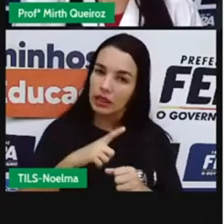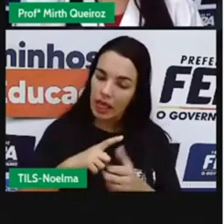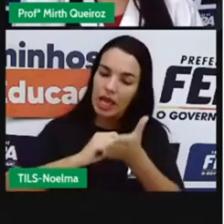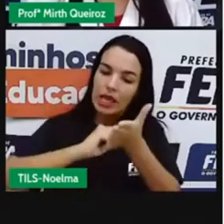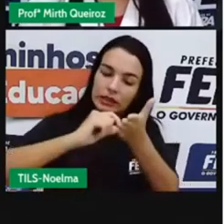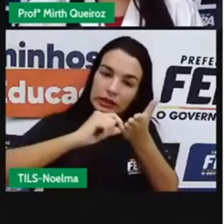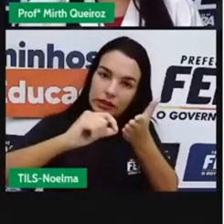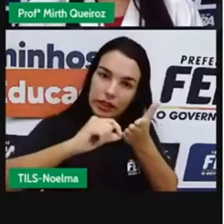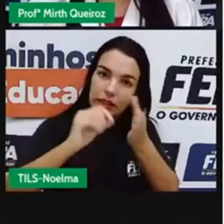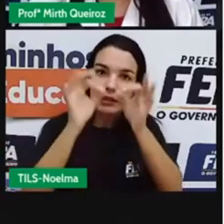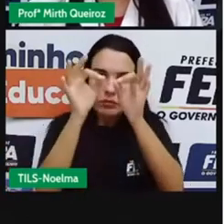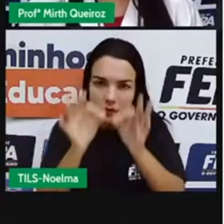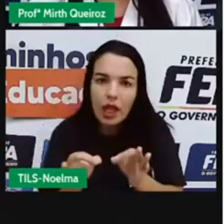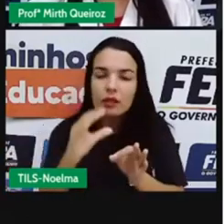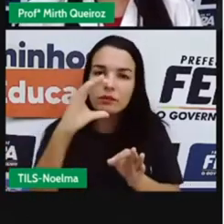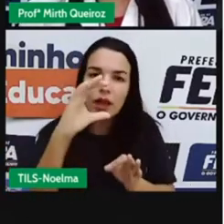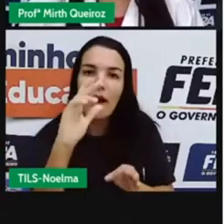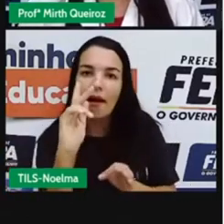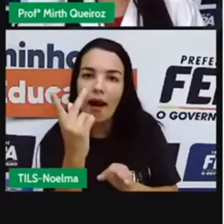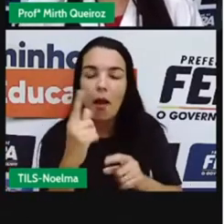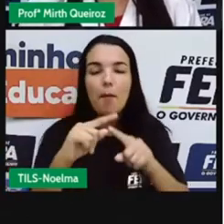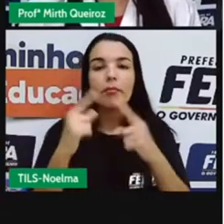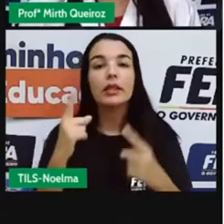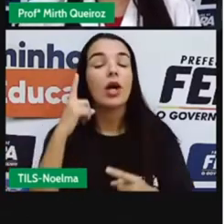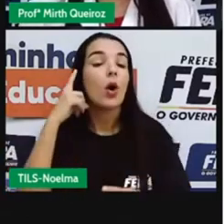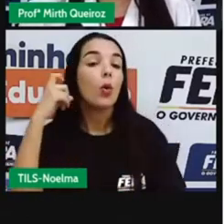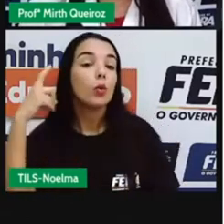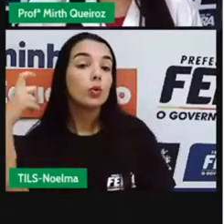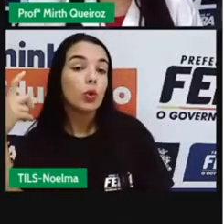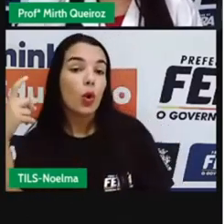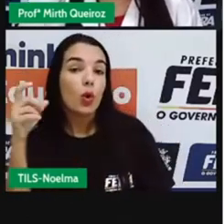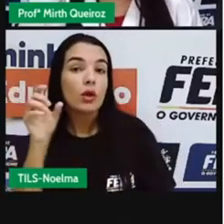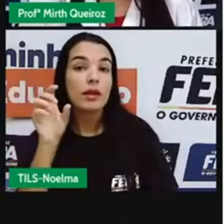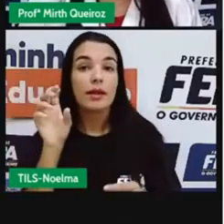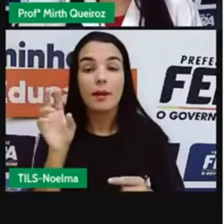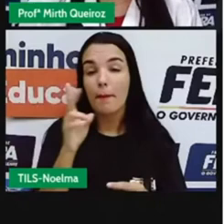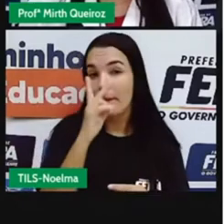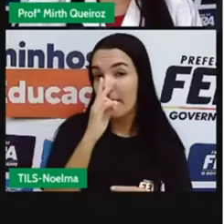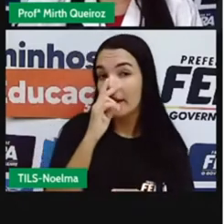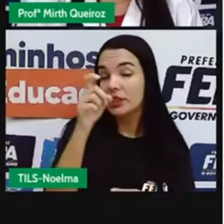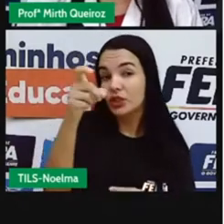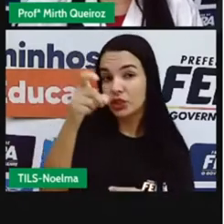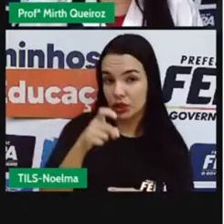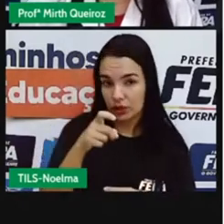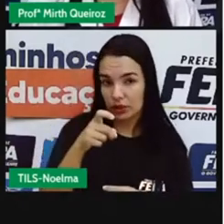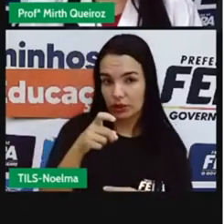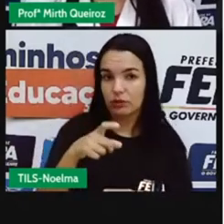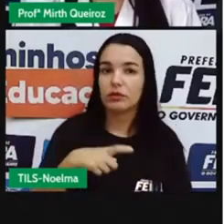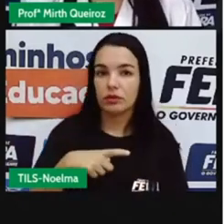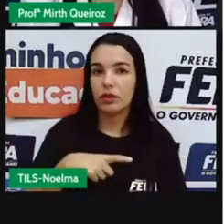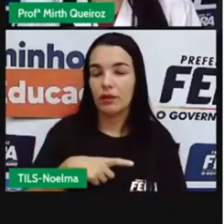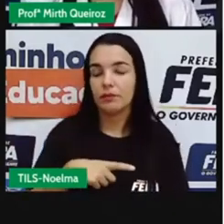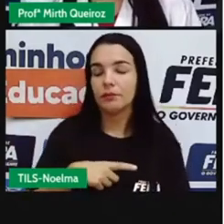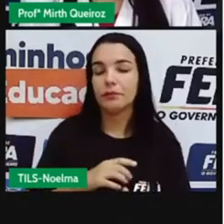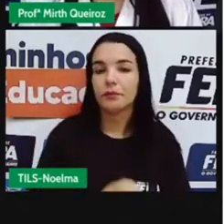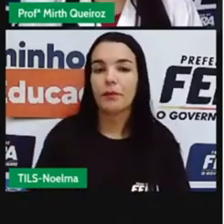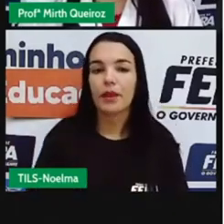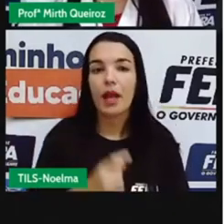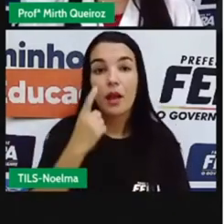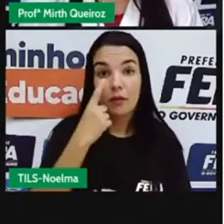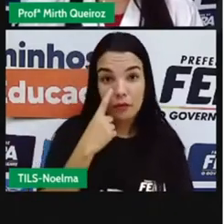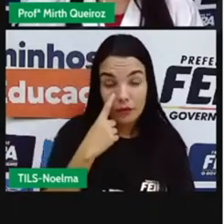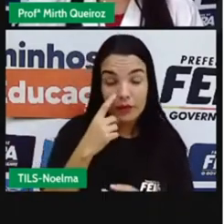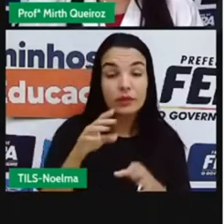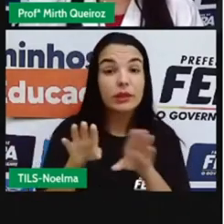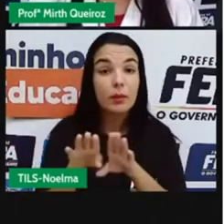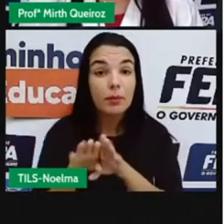acha, Chico, bolacha. Novamente aí a palavra Chico e bolacha. Tem um som de X. Notem